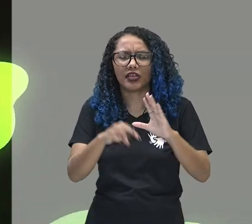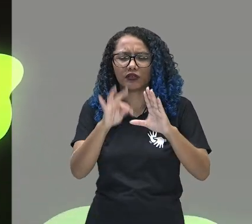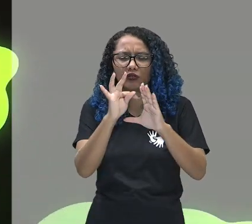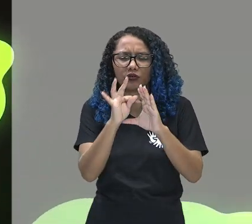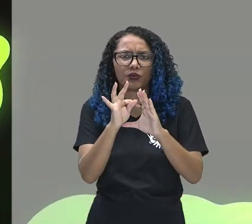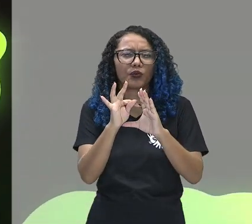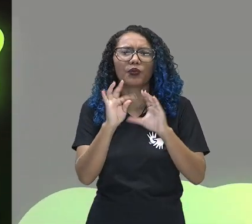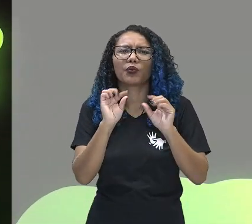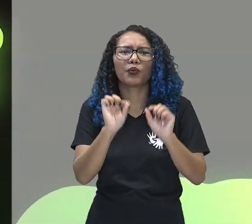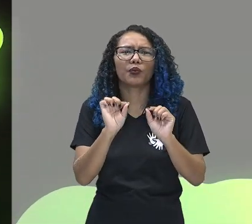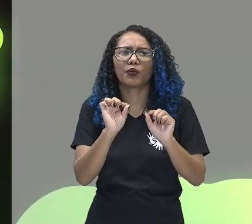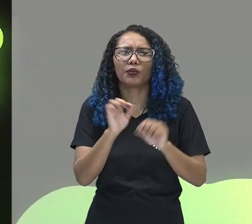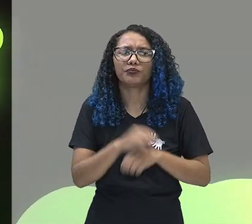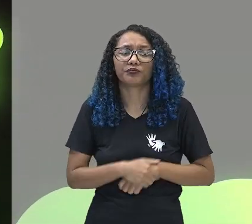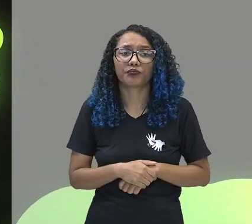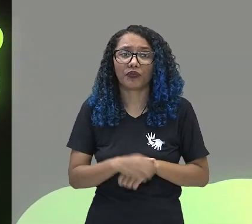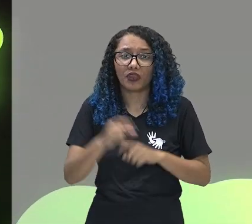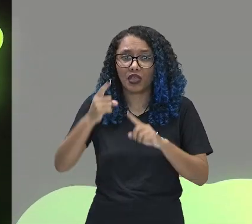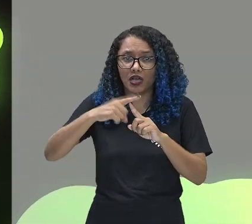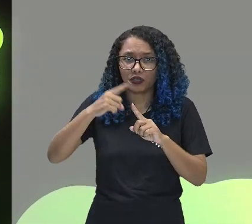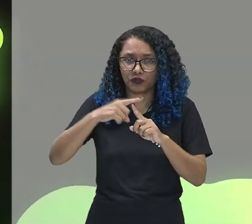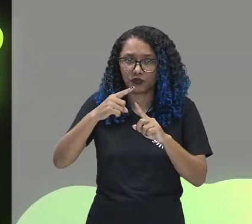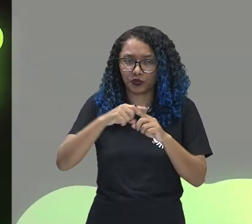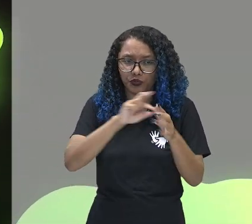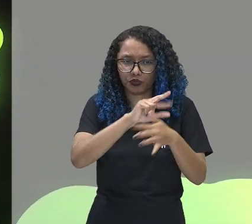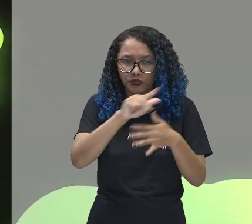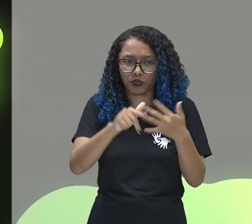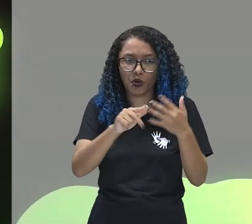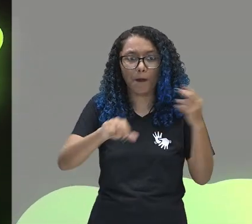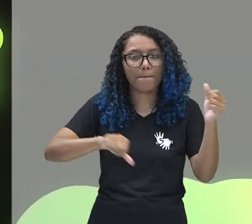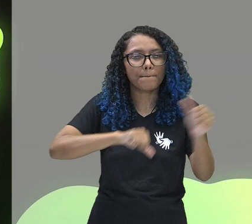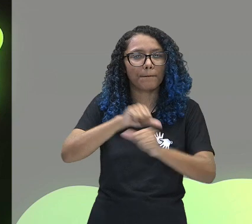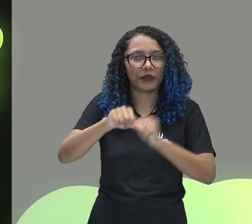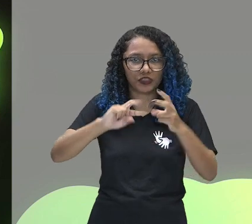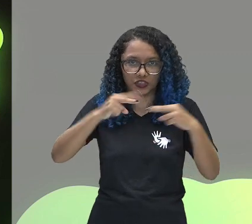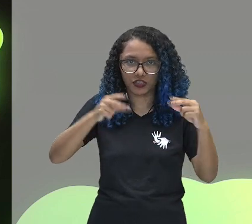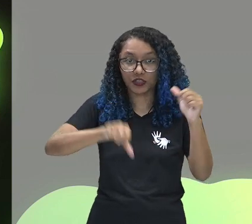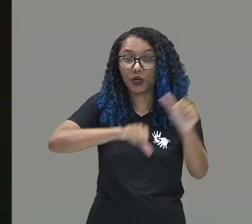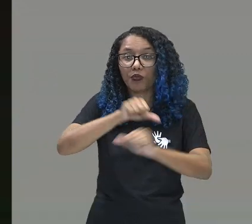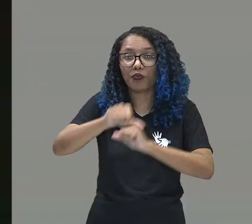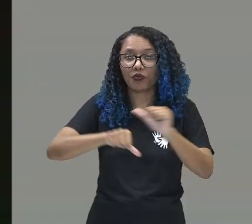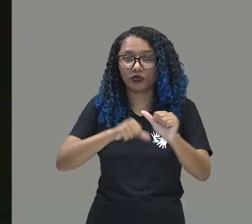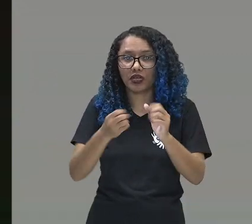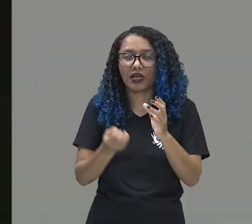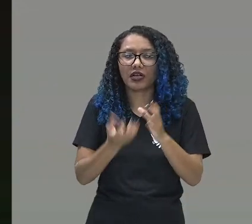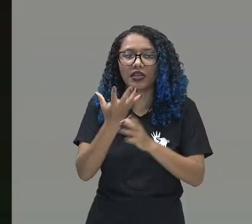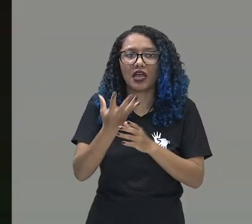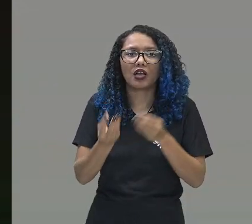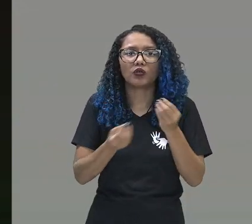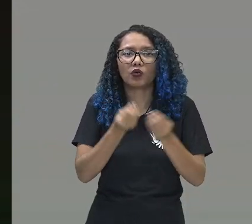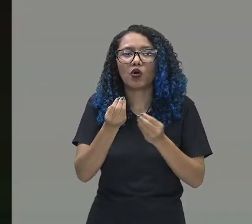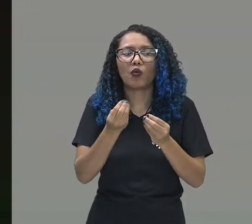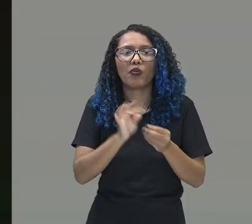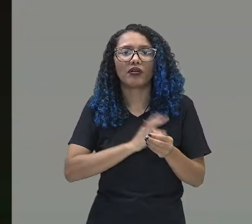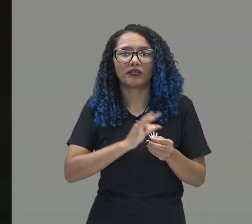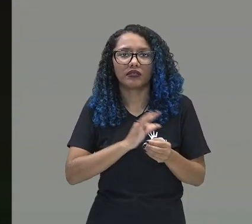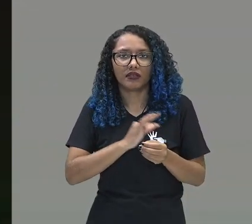um tipo específico de organismos geneticamente modificados, criados através da técnica